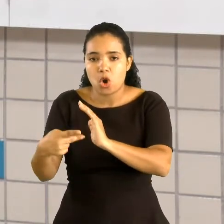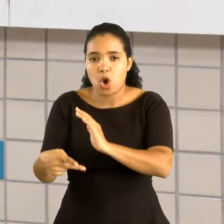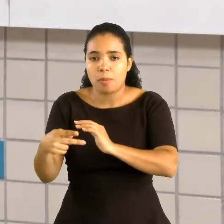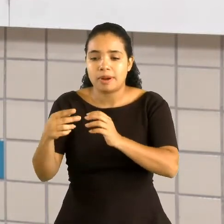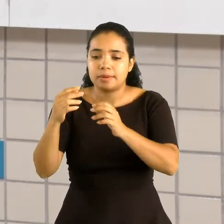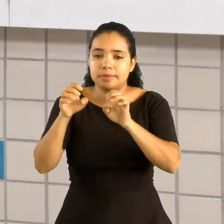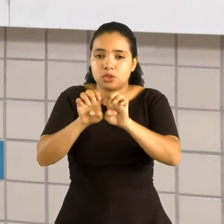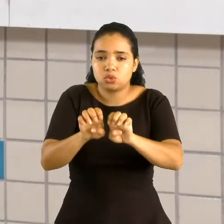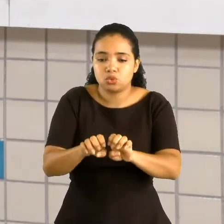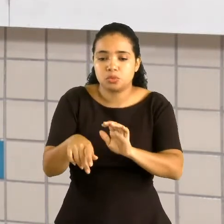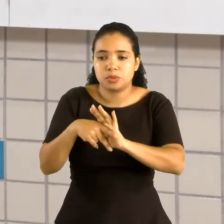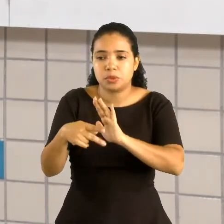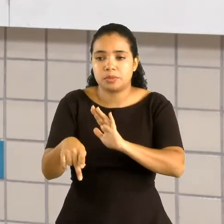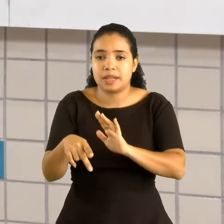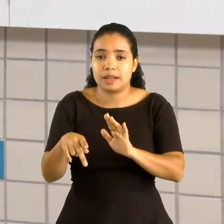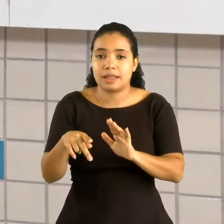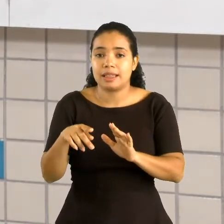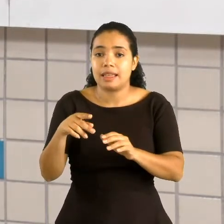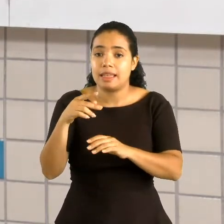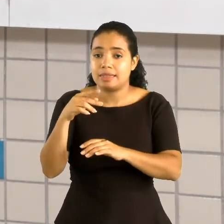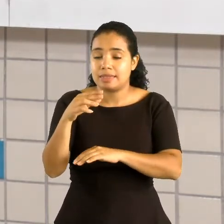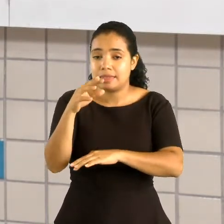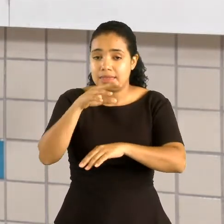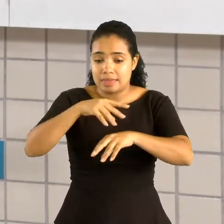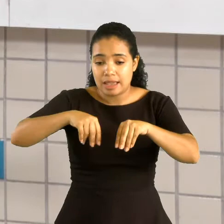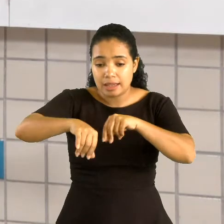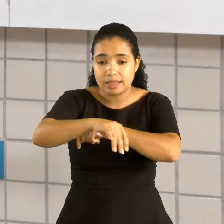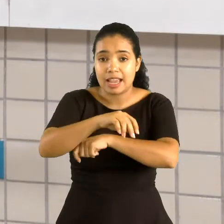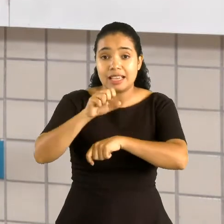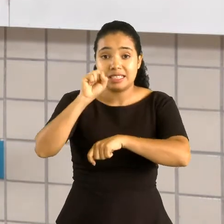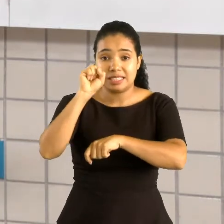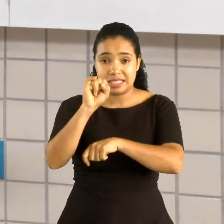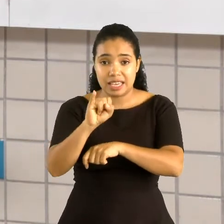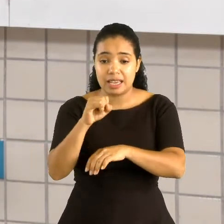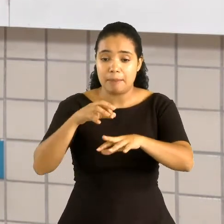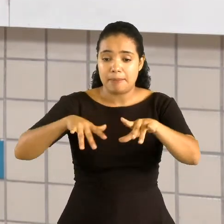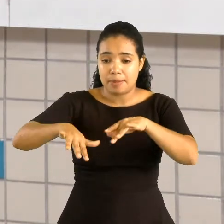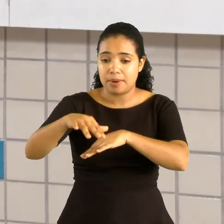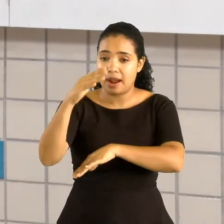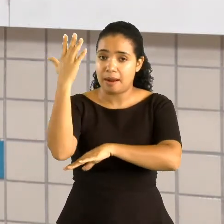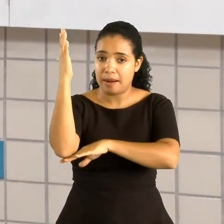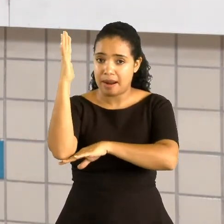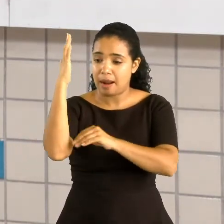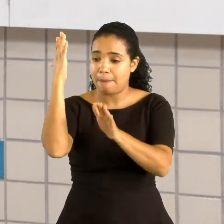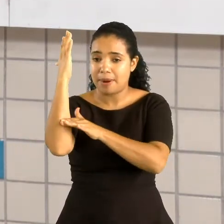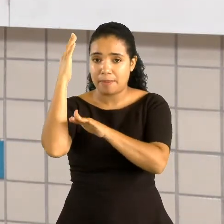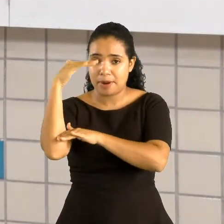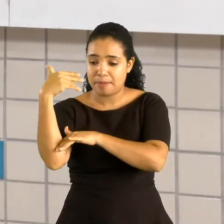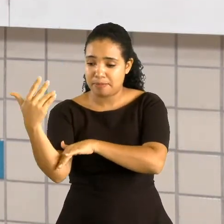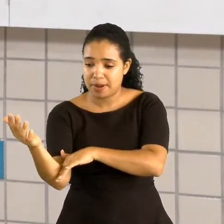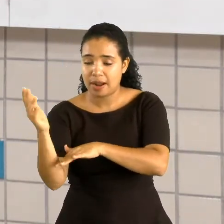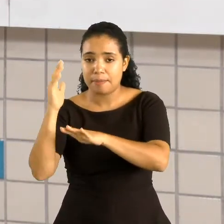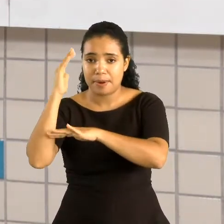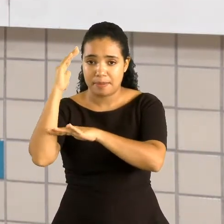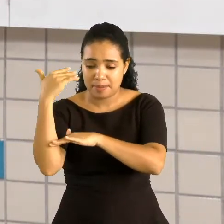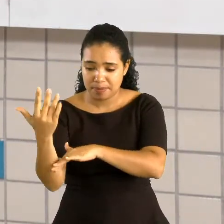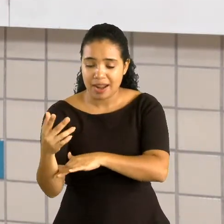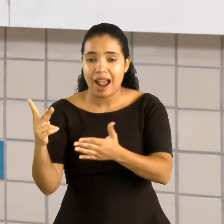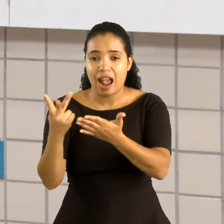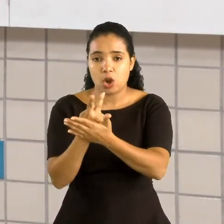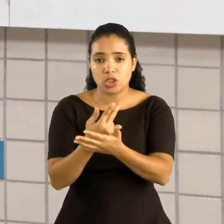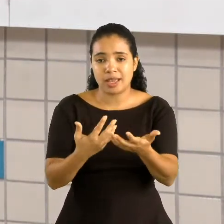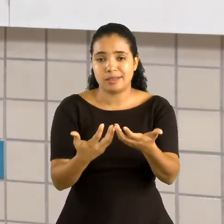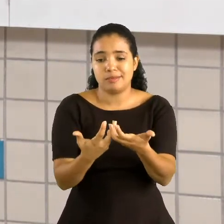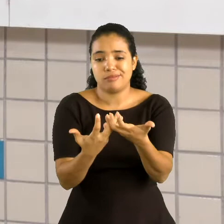isso acontece, é quase um processo parecido com o do pluvial, só que a água do rio ela é mais forte e ela